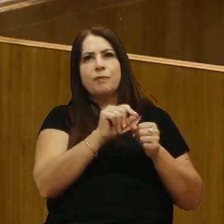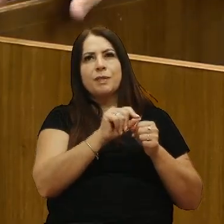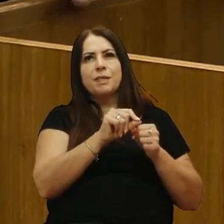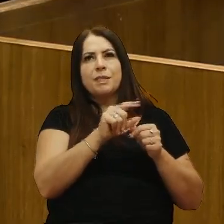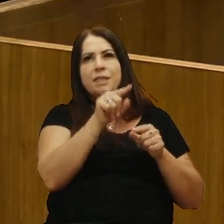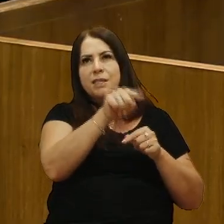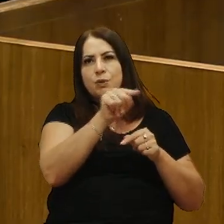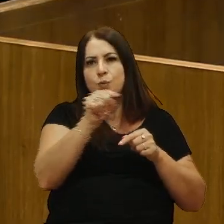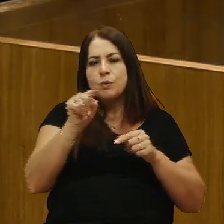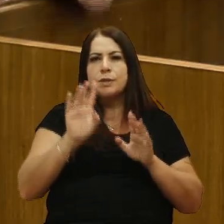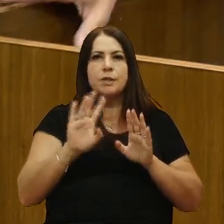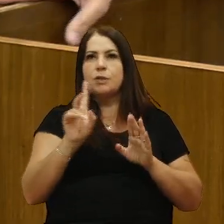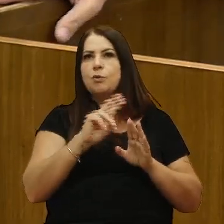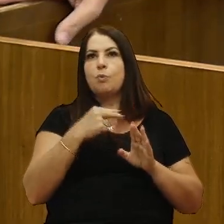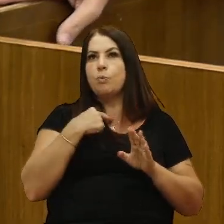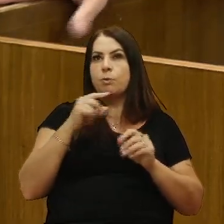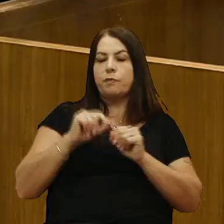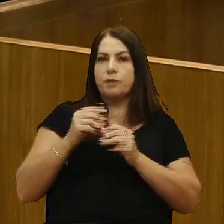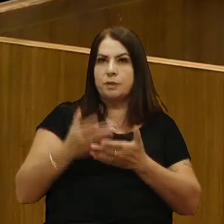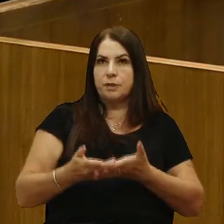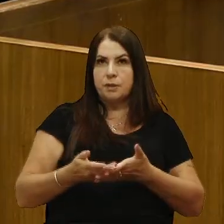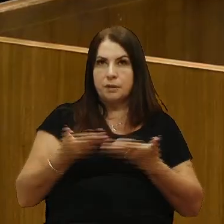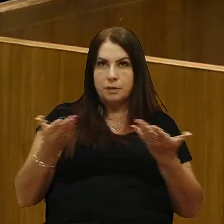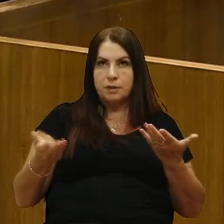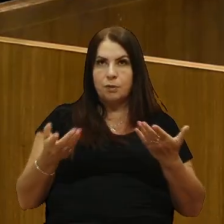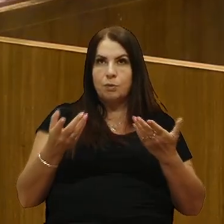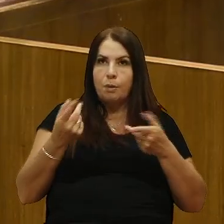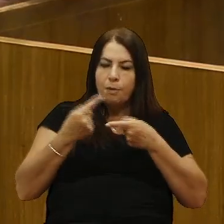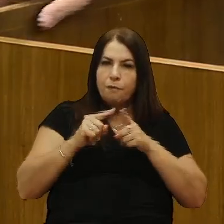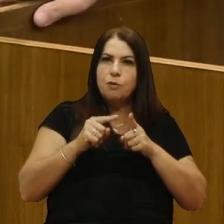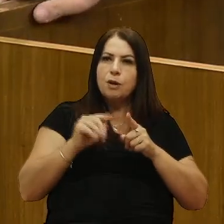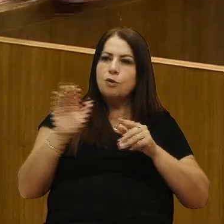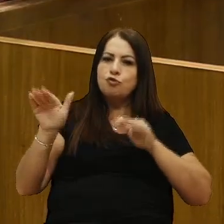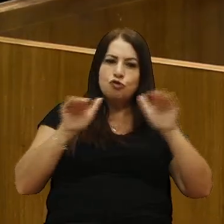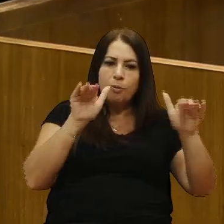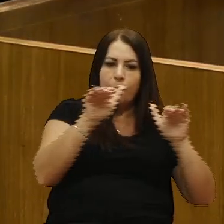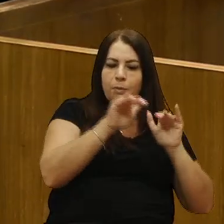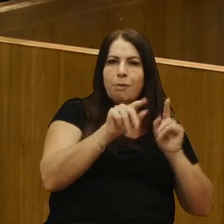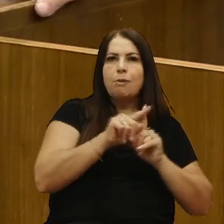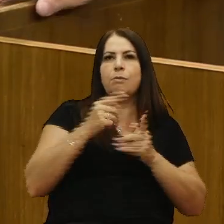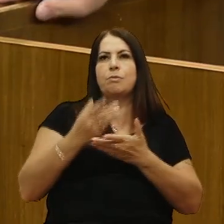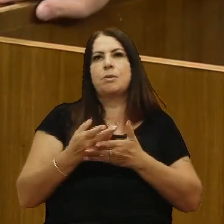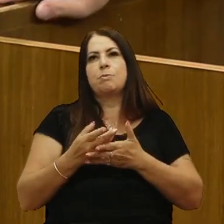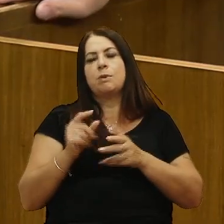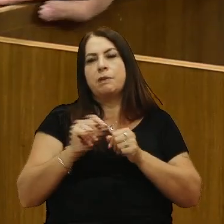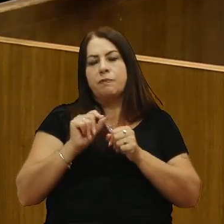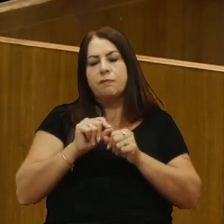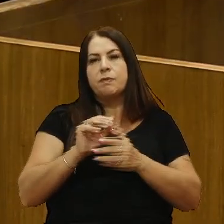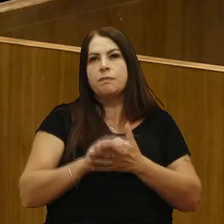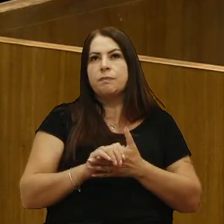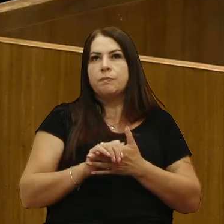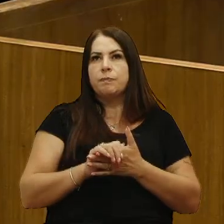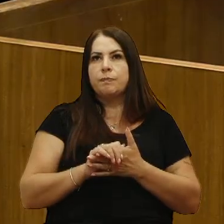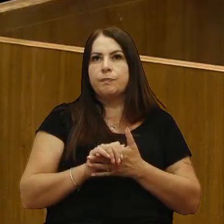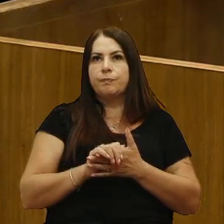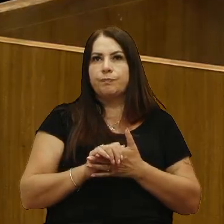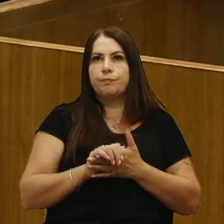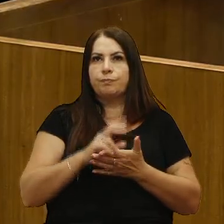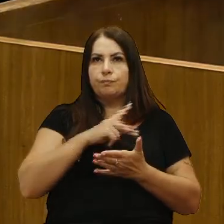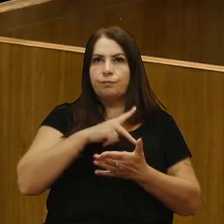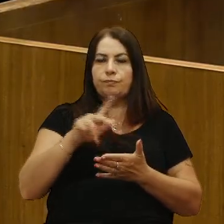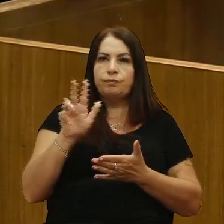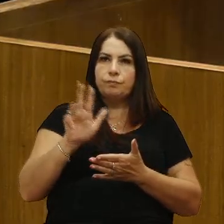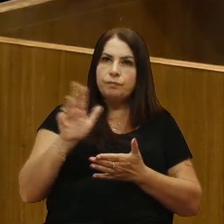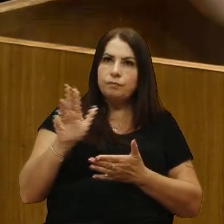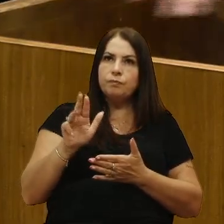certas tarefas que nós não podemos fazer. Então, é uma provocação, um chamado que nós estamos fazendo, né? Que o presidente